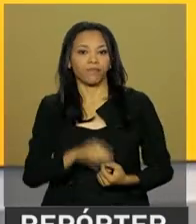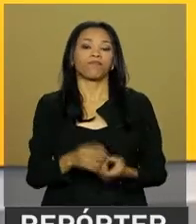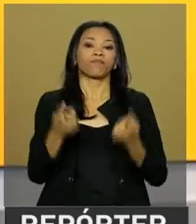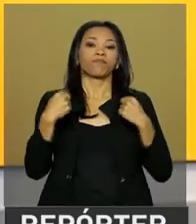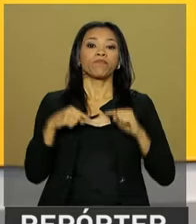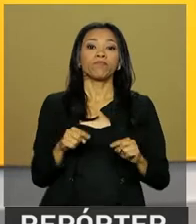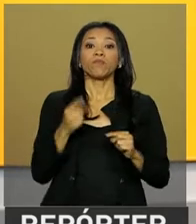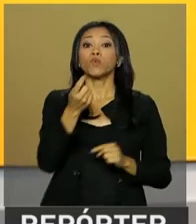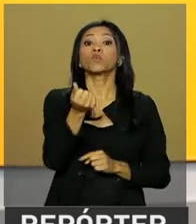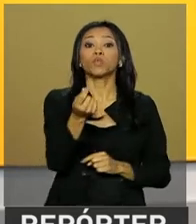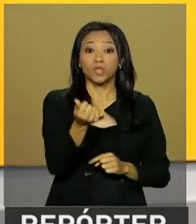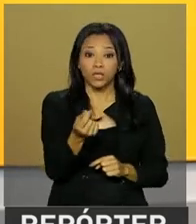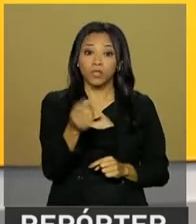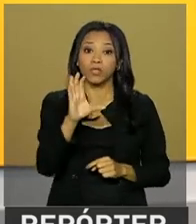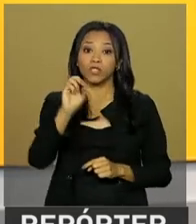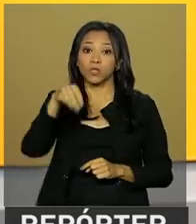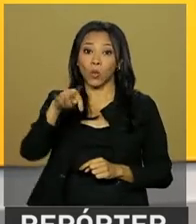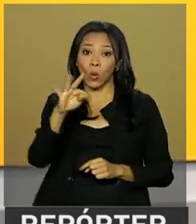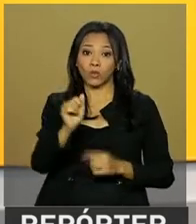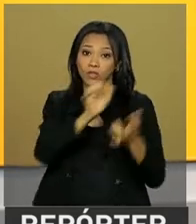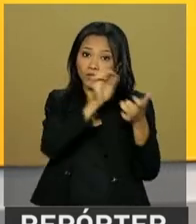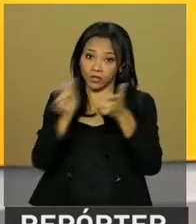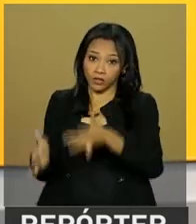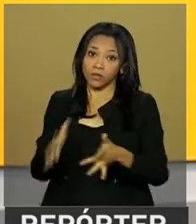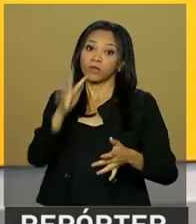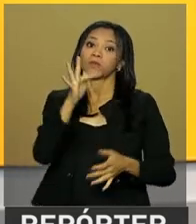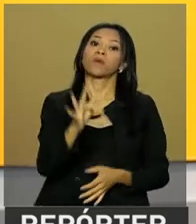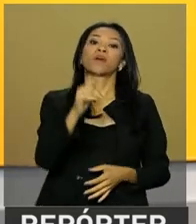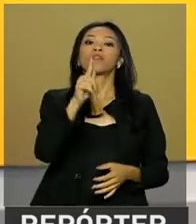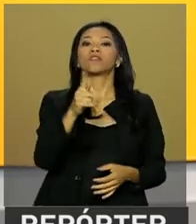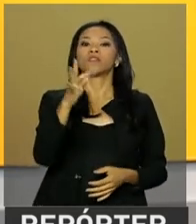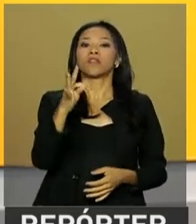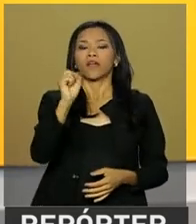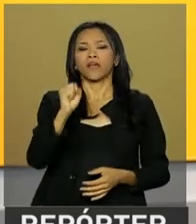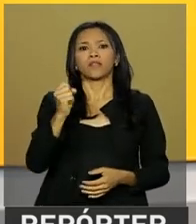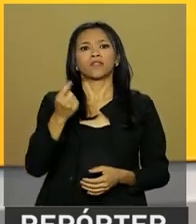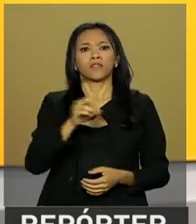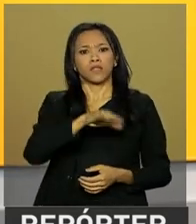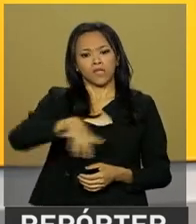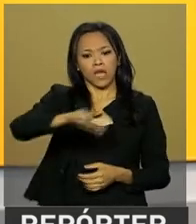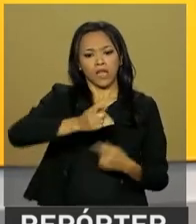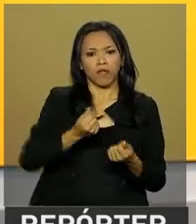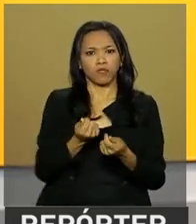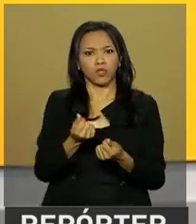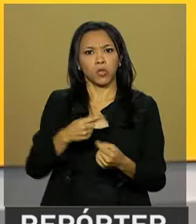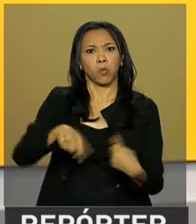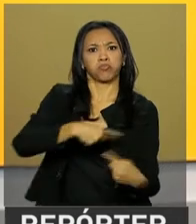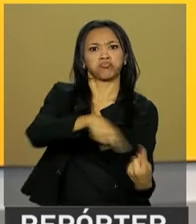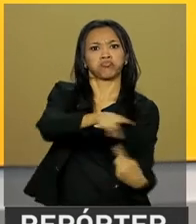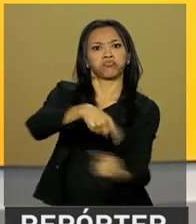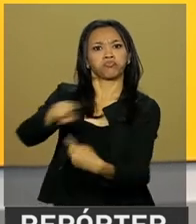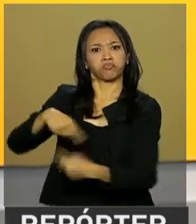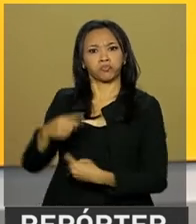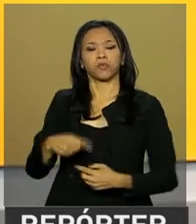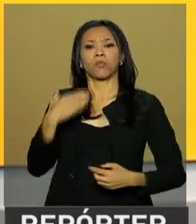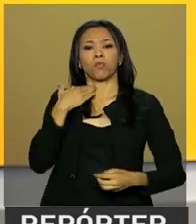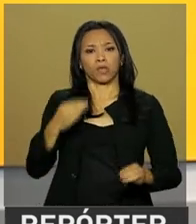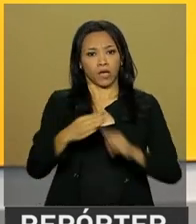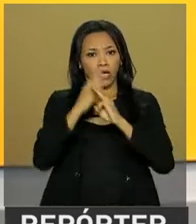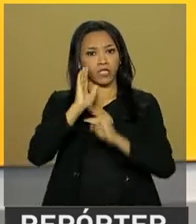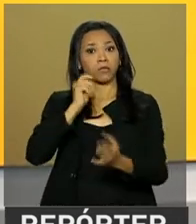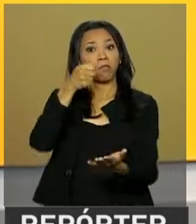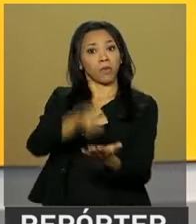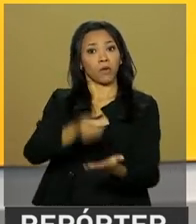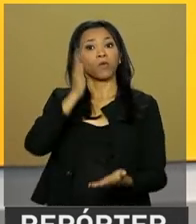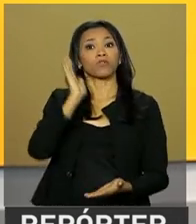dinheiro das contas inativas do fgts está aquecendo o comércio a caixa já pagou mais de 27 milhões de